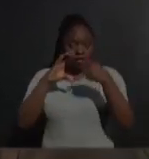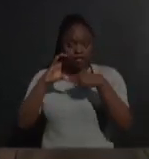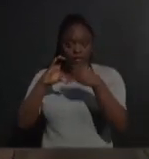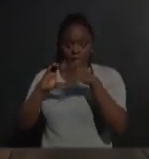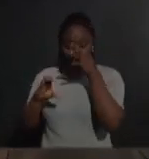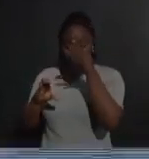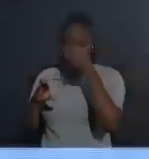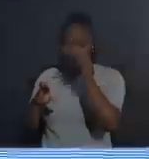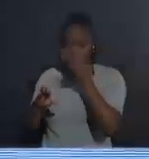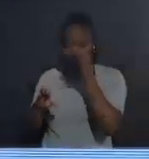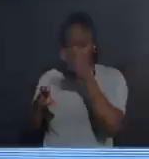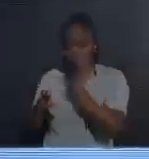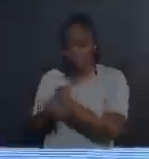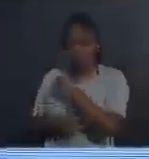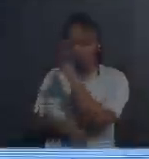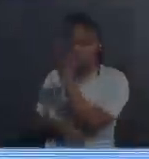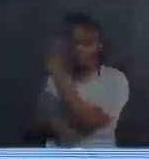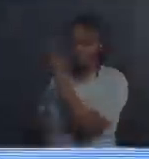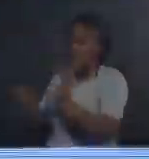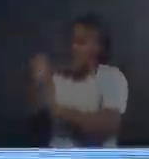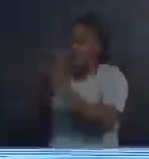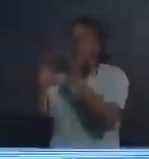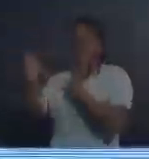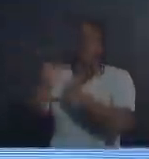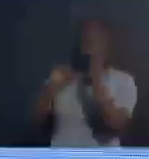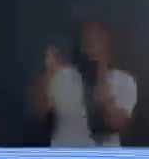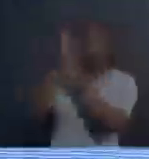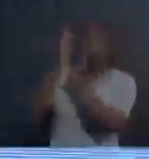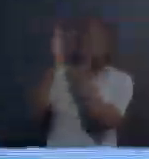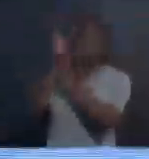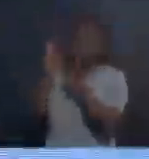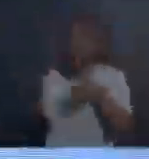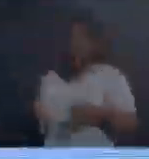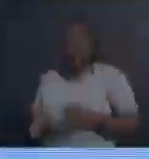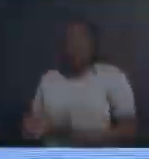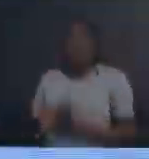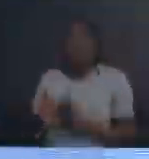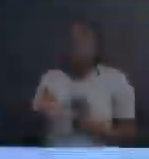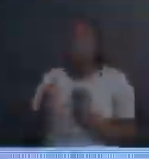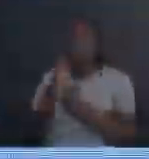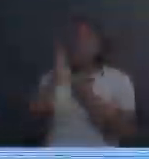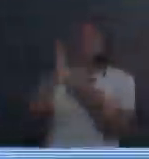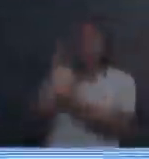cantando e orando, e eu nasci para levar a glória de Deus.